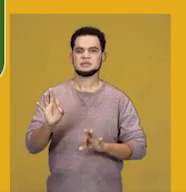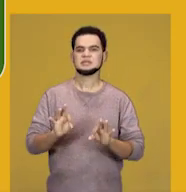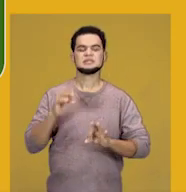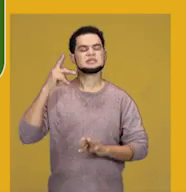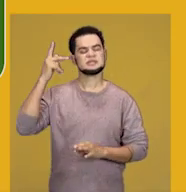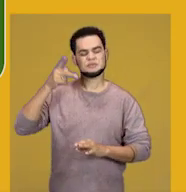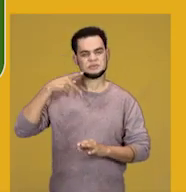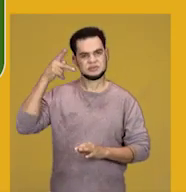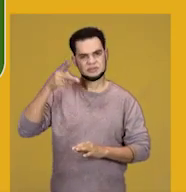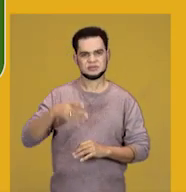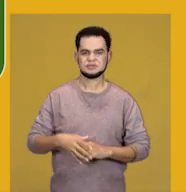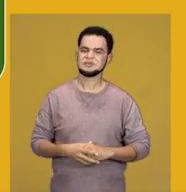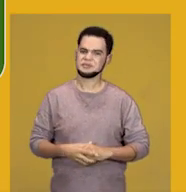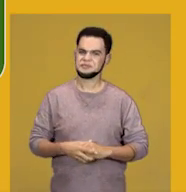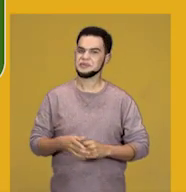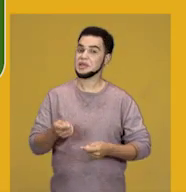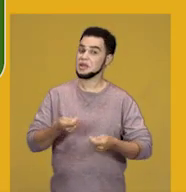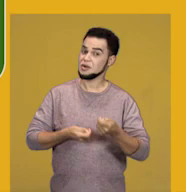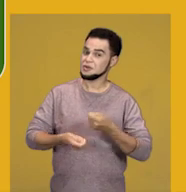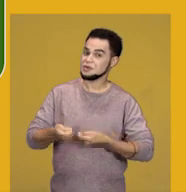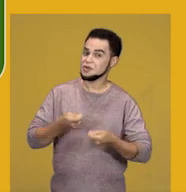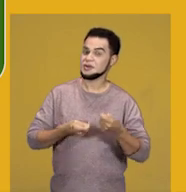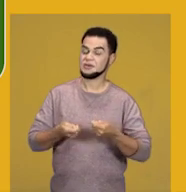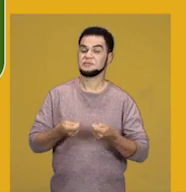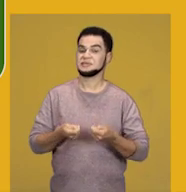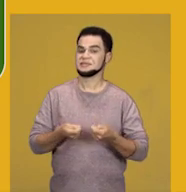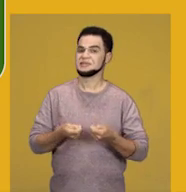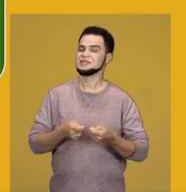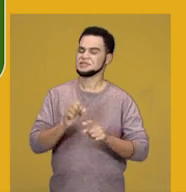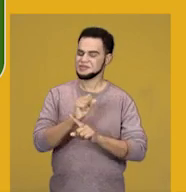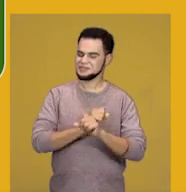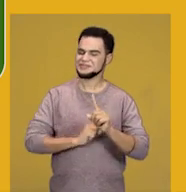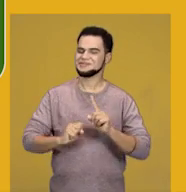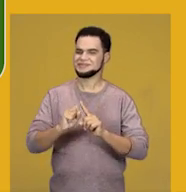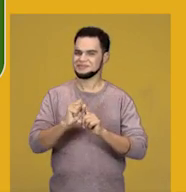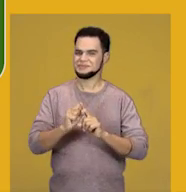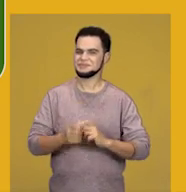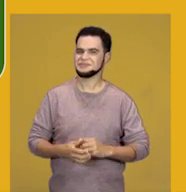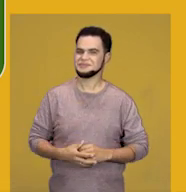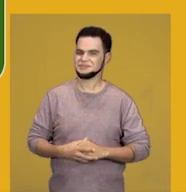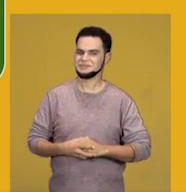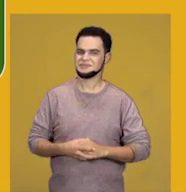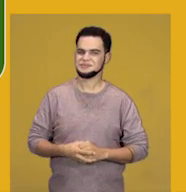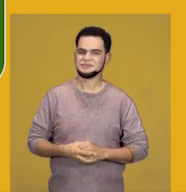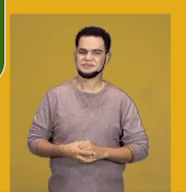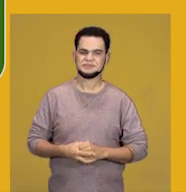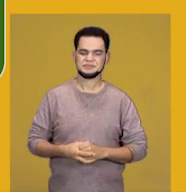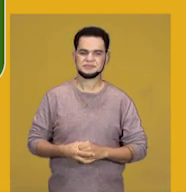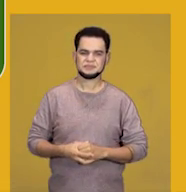política, econômica e social.